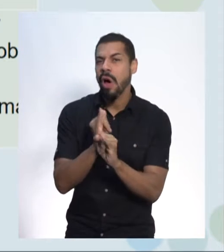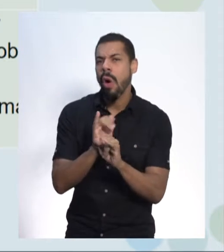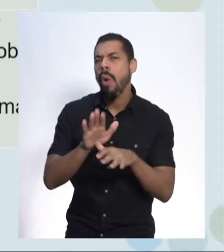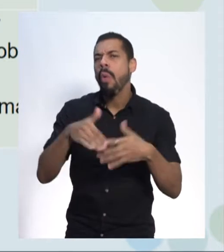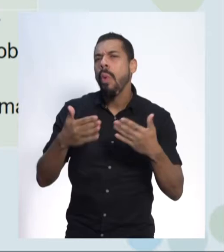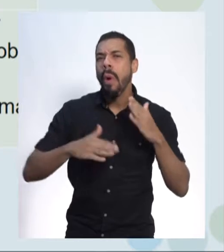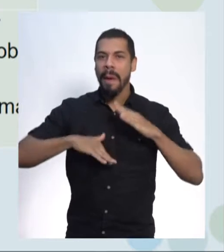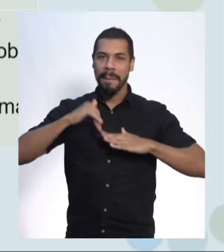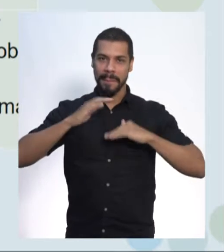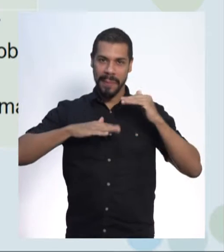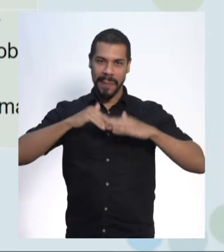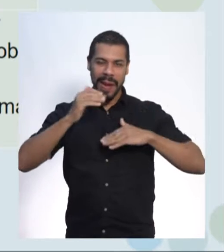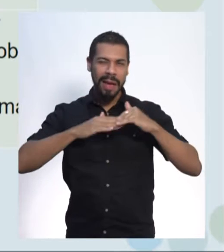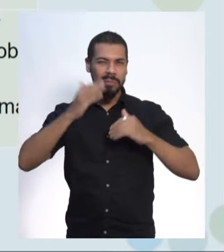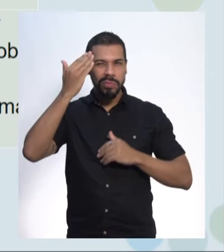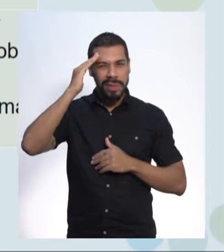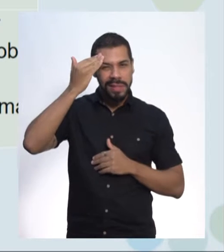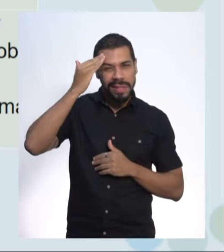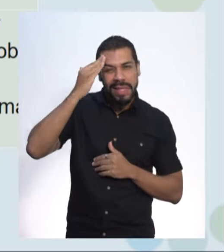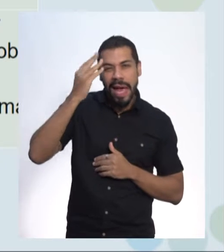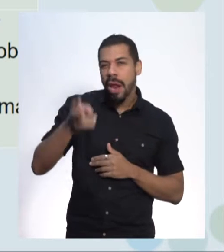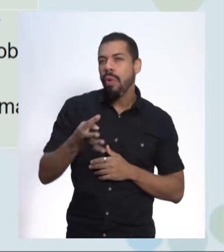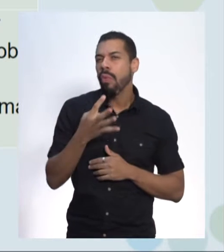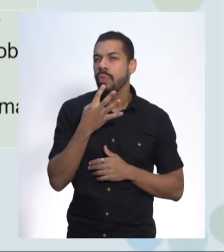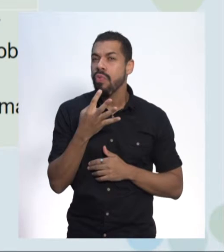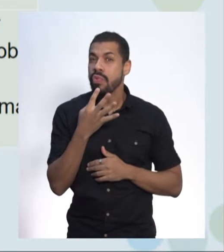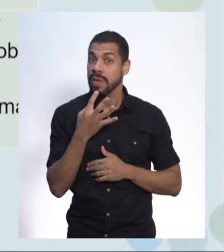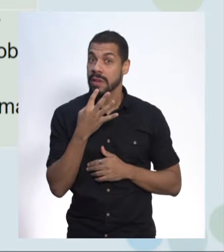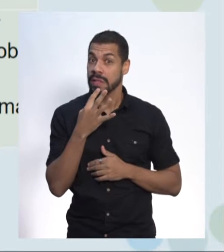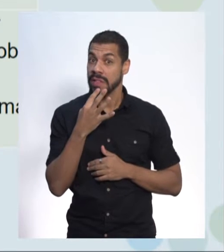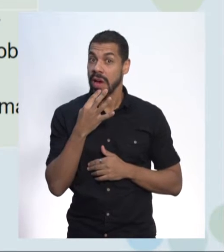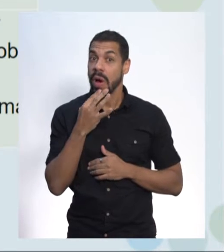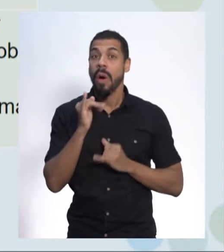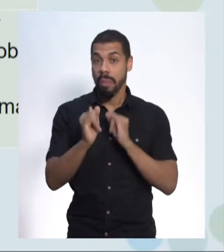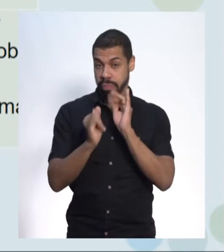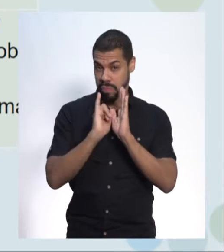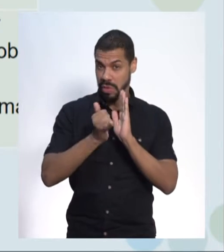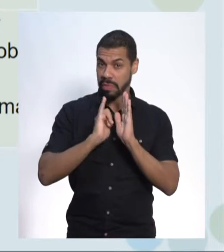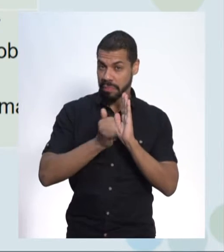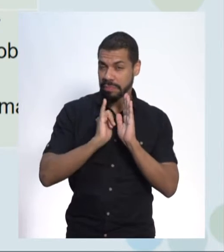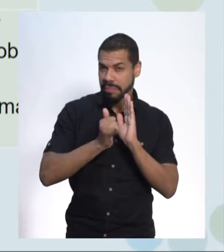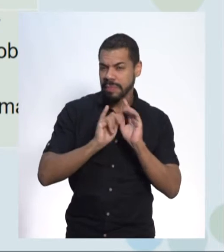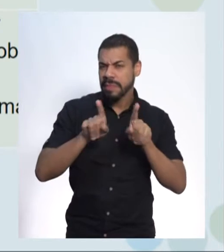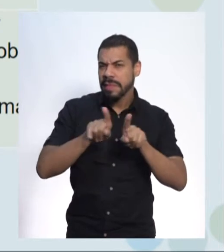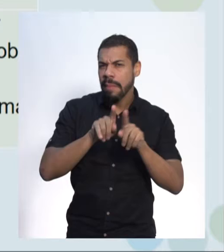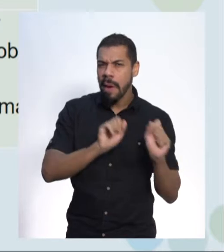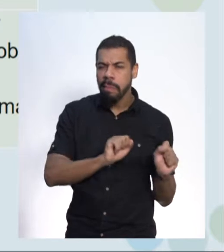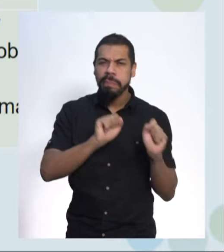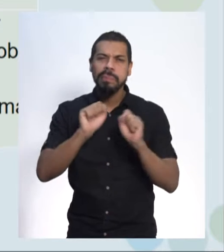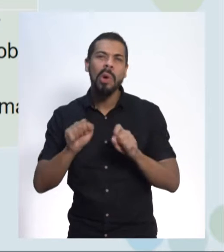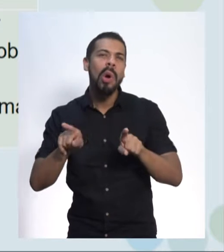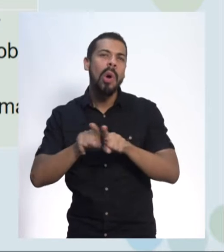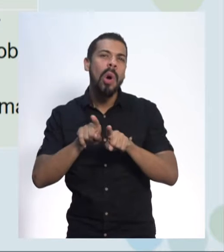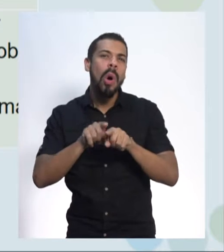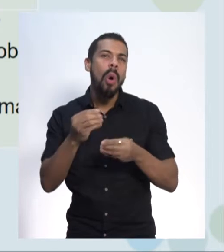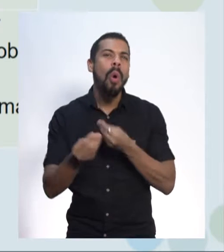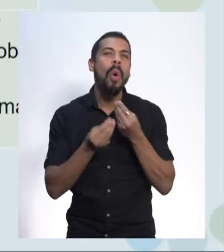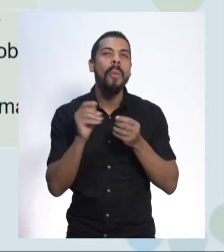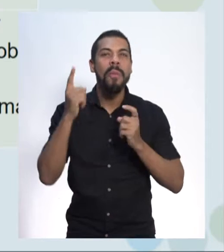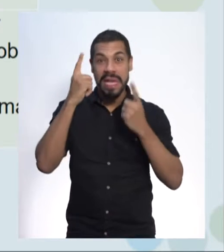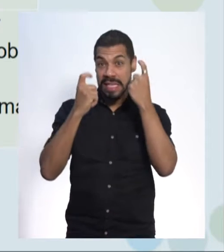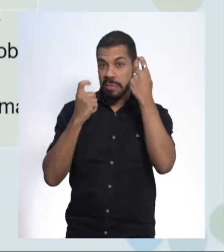habilidades são compreender, reconhecer narrativa digital como uma possibilidade para expressar sobre